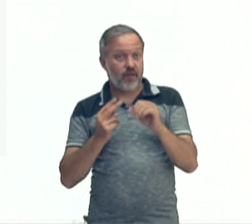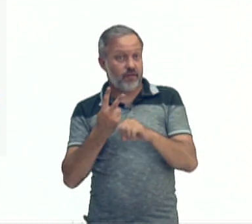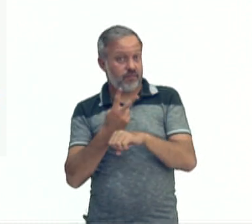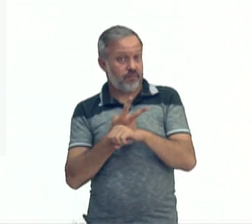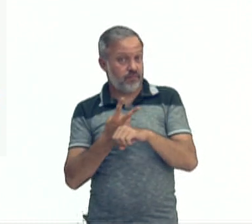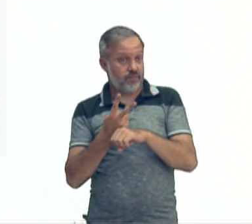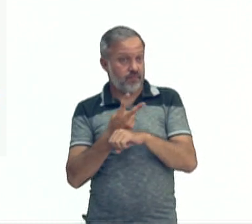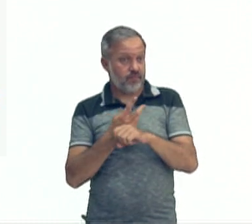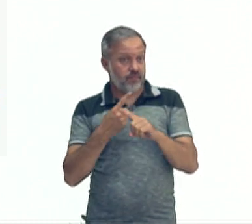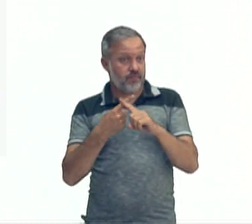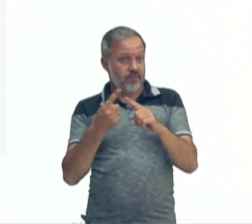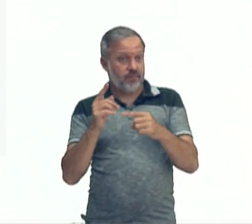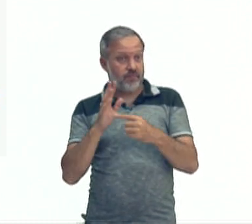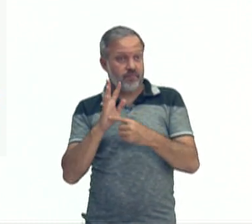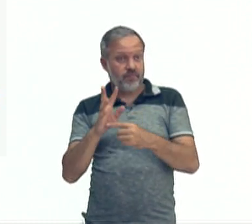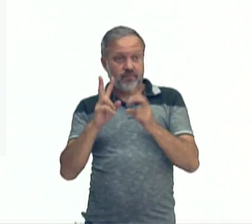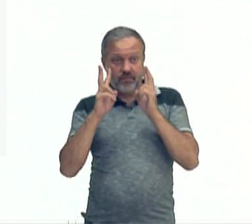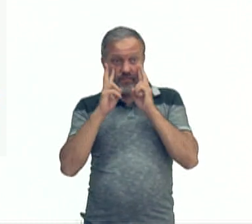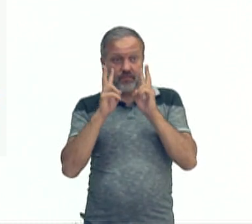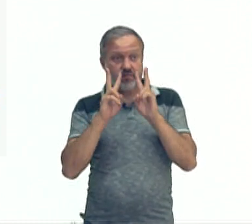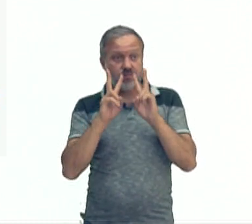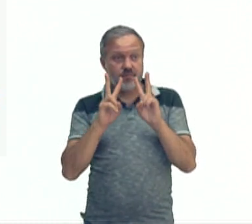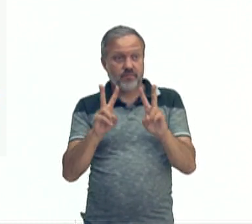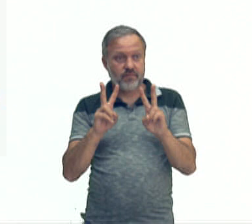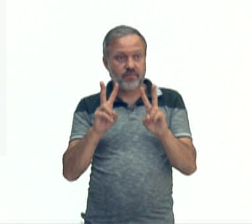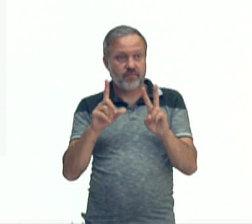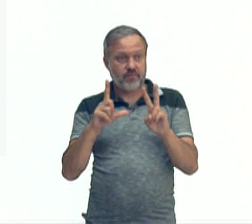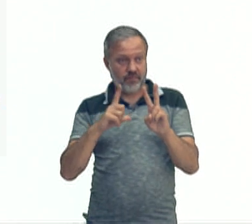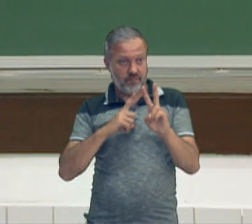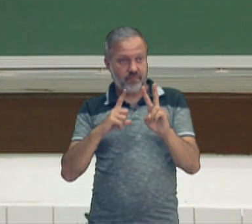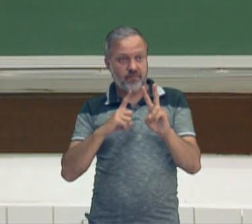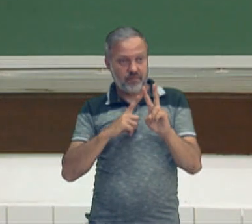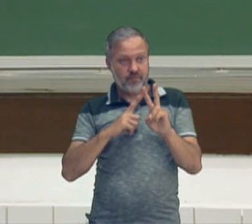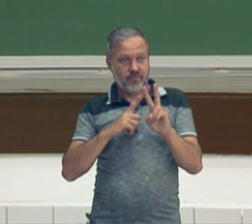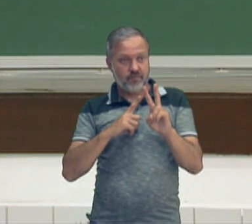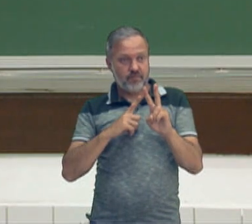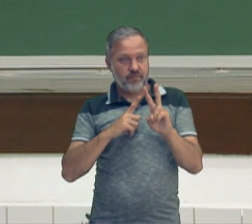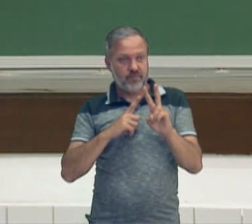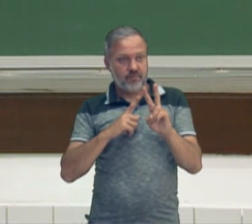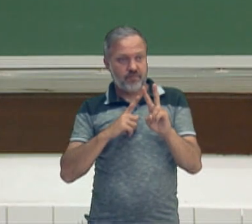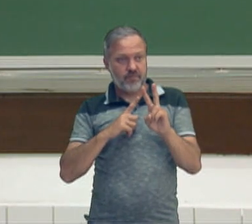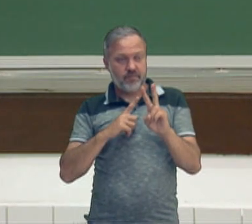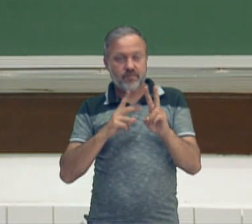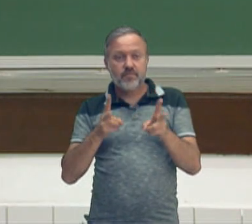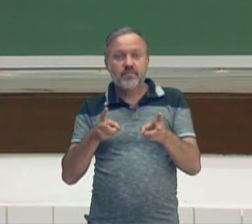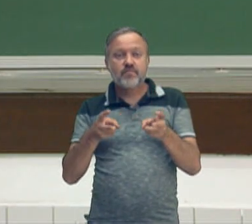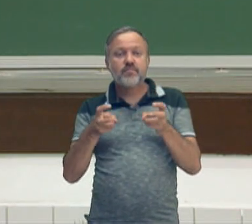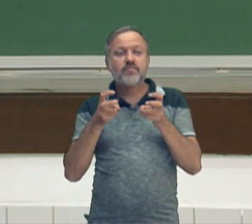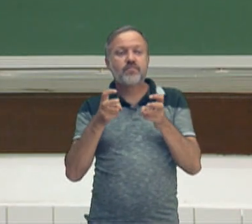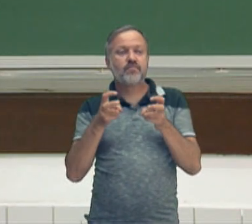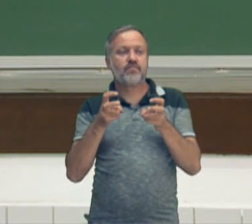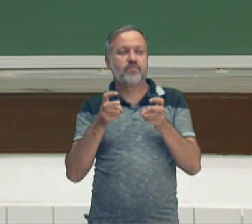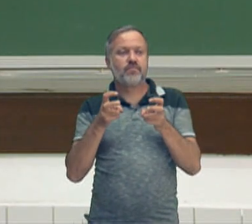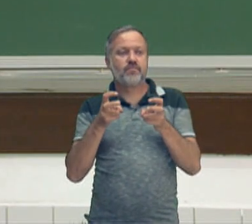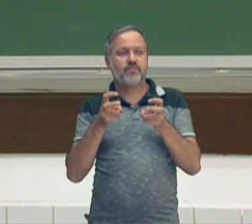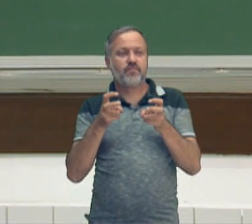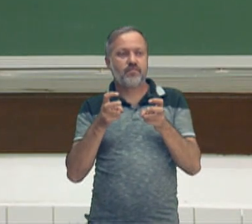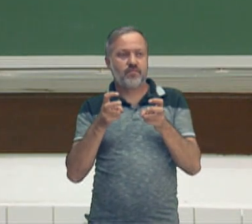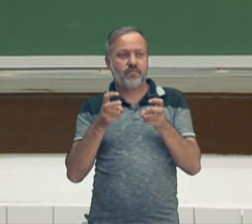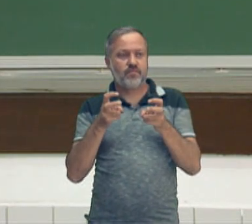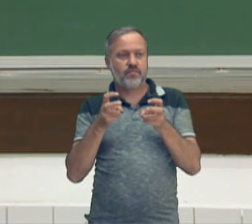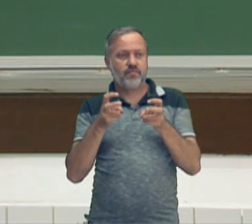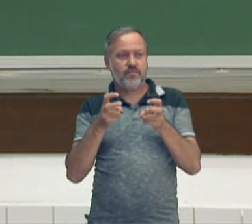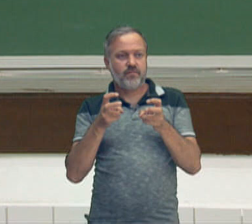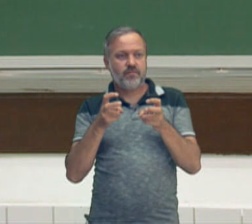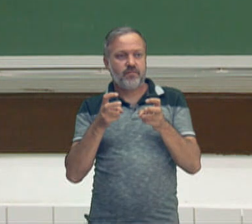atualização, apenas para você ver que é possível você regionalizar da maneira como você achar mais